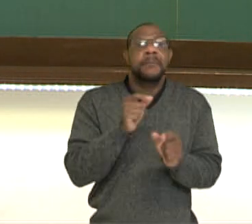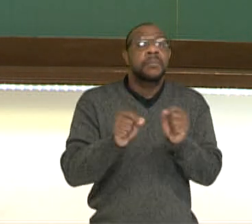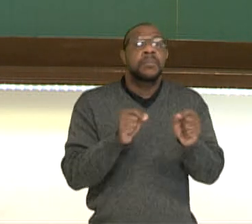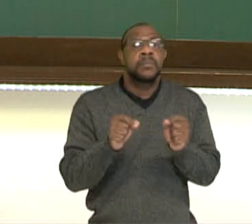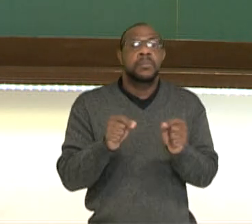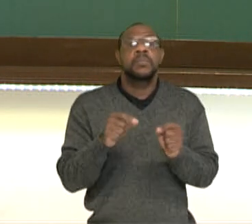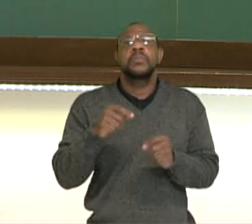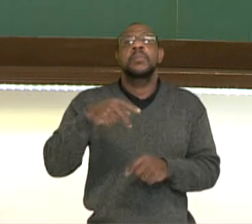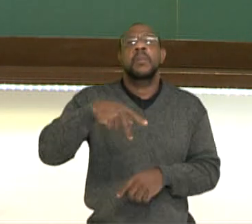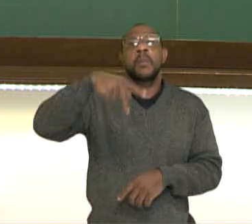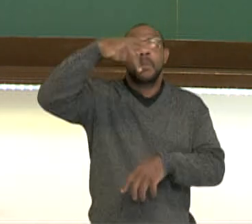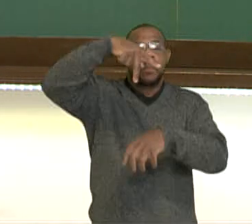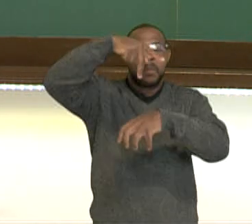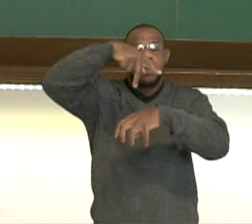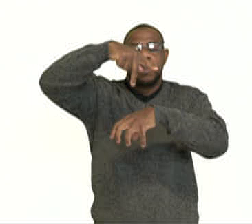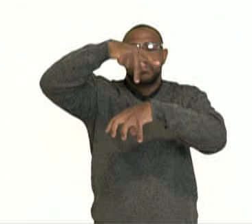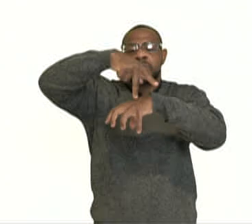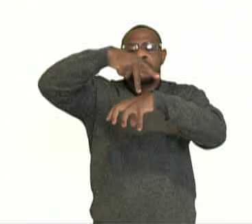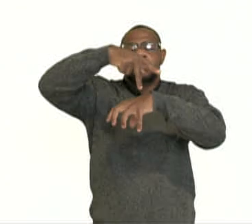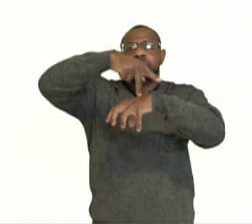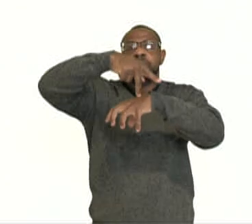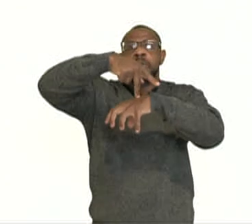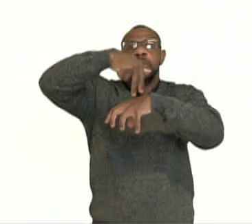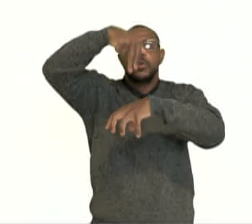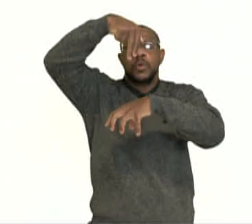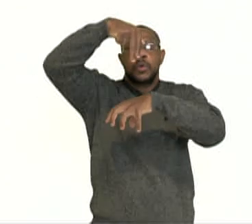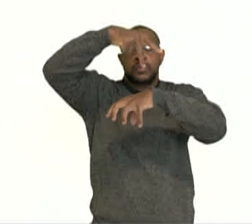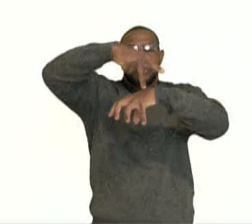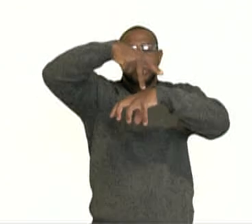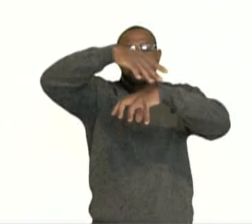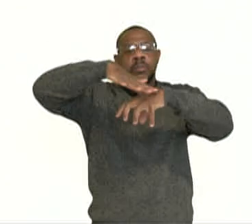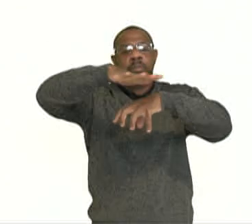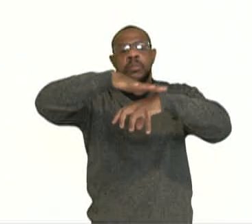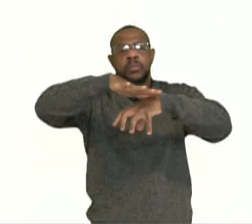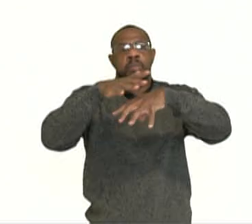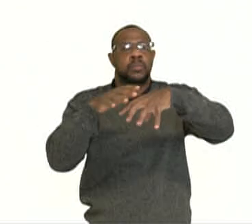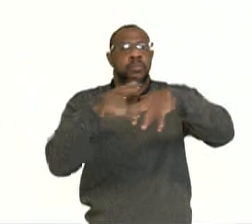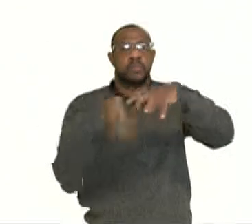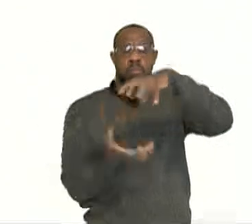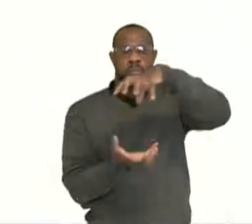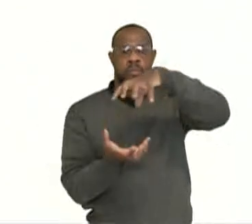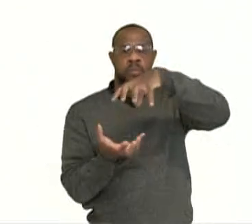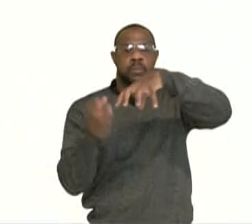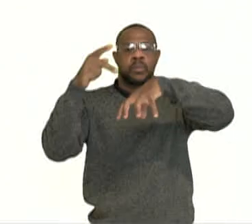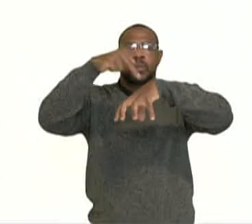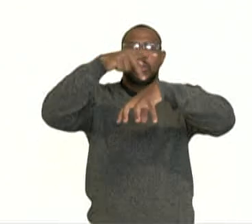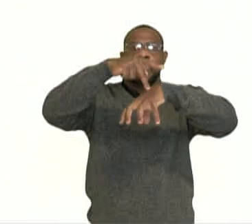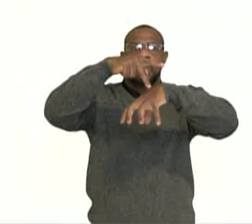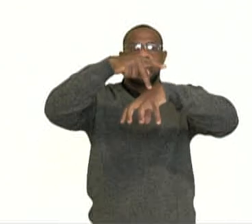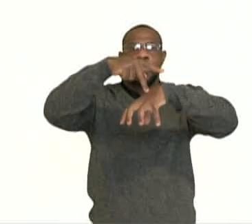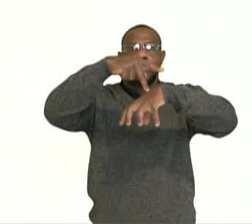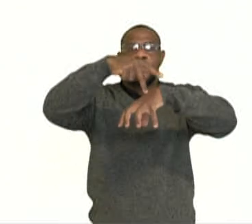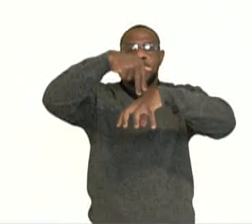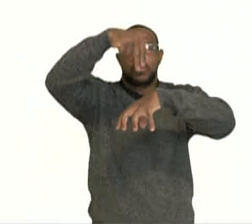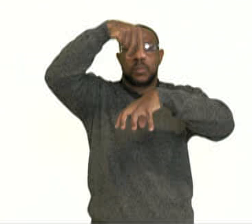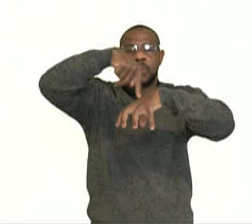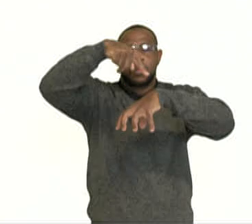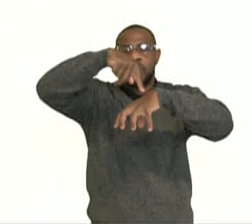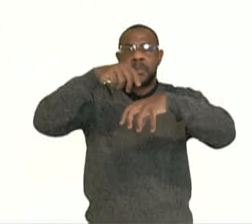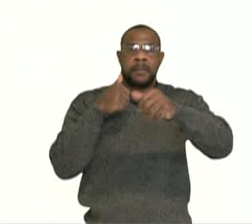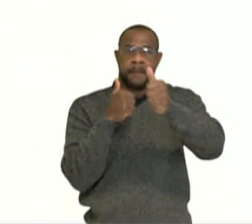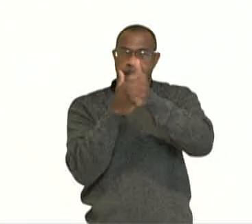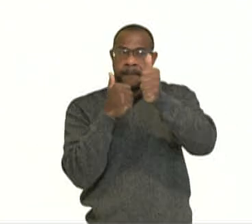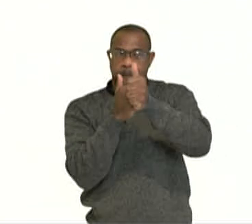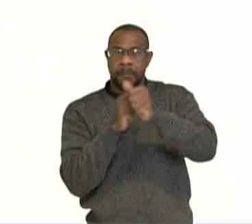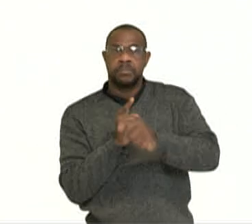do Polo Norte. E essa relação entre a localização física e a proximidade